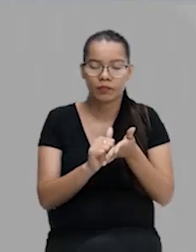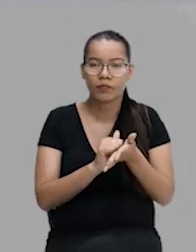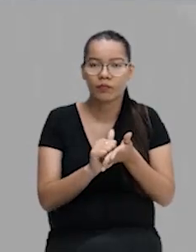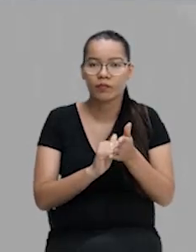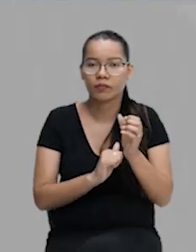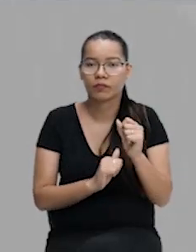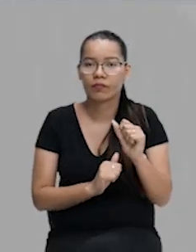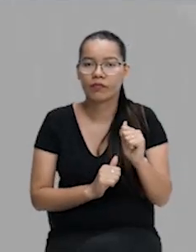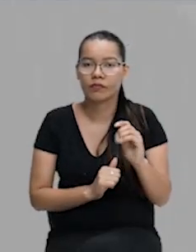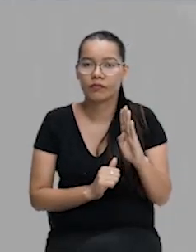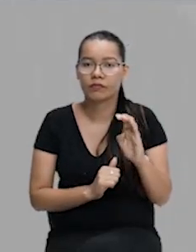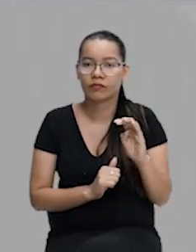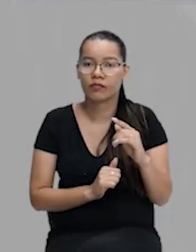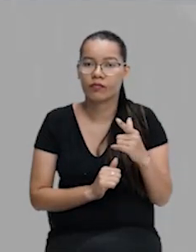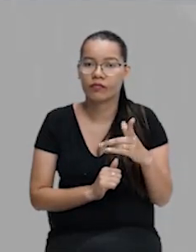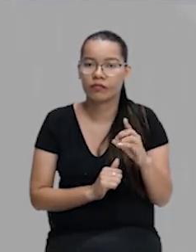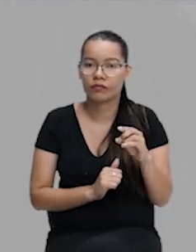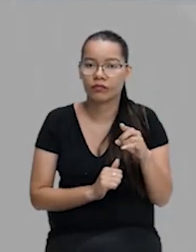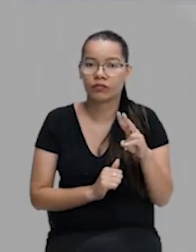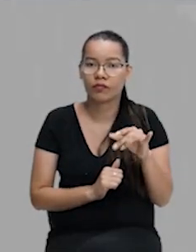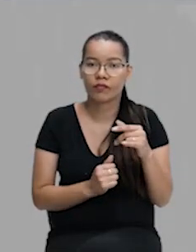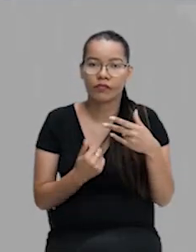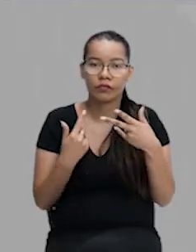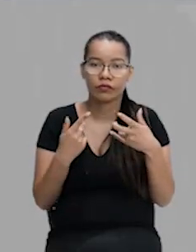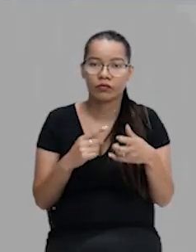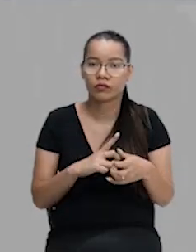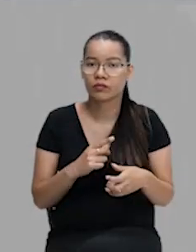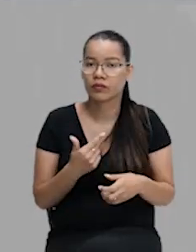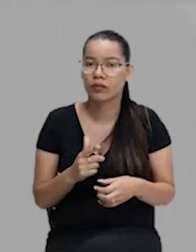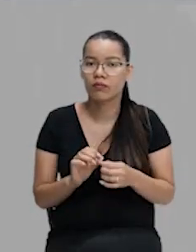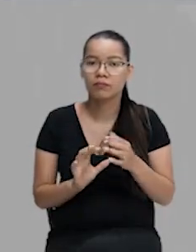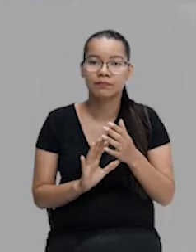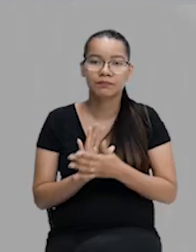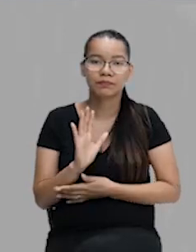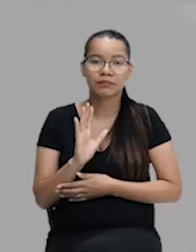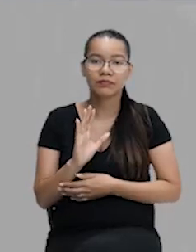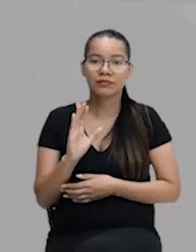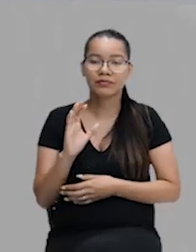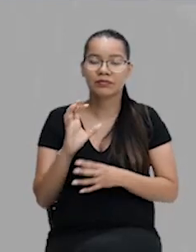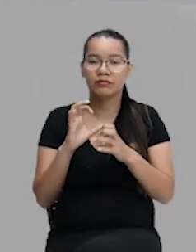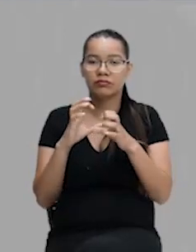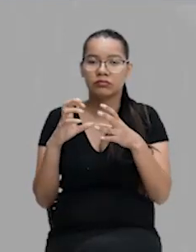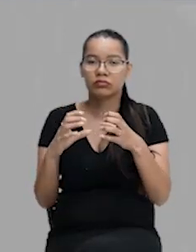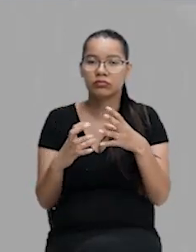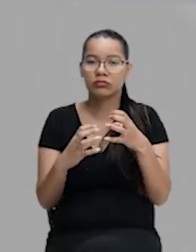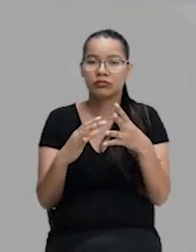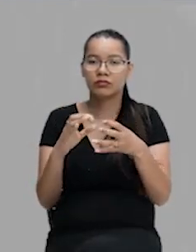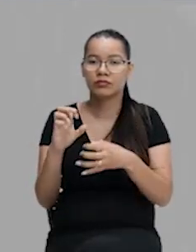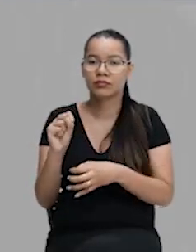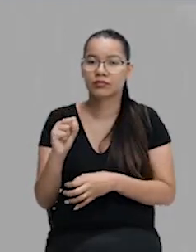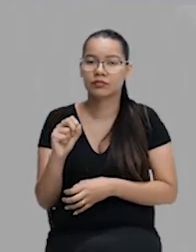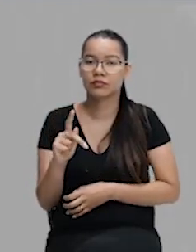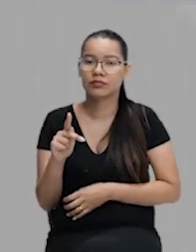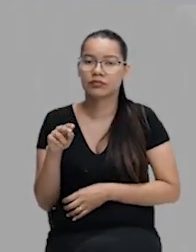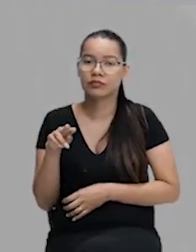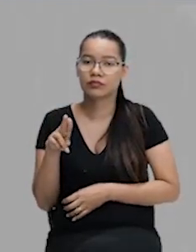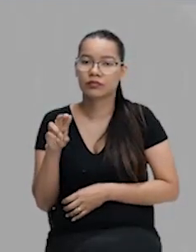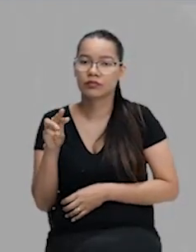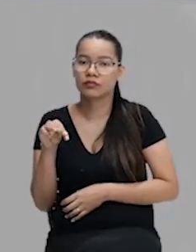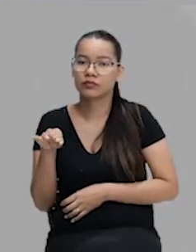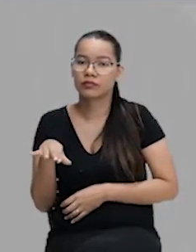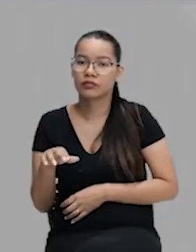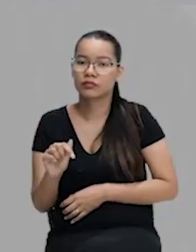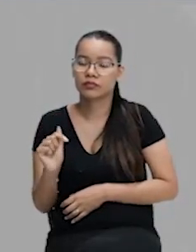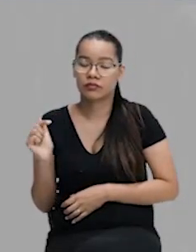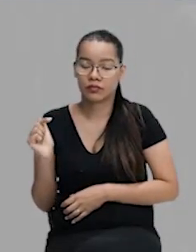de espuma. Tá? Então, essa situação, particularmente na química, nós vamos classificar essa água como